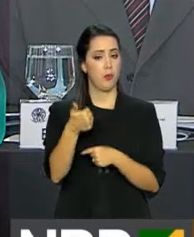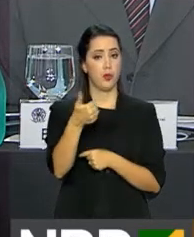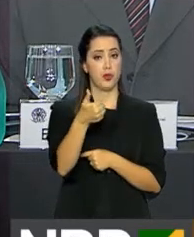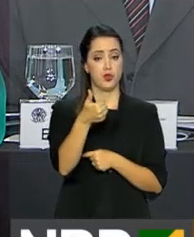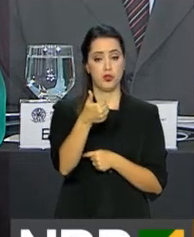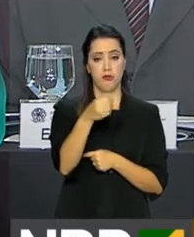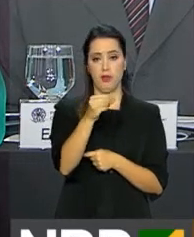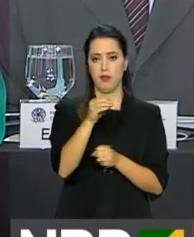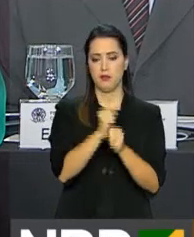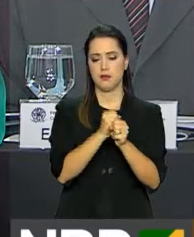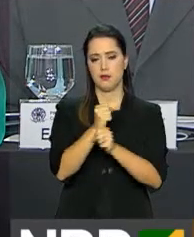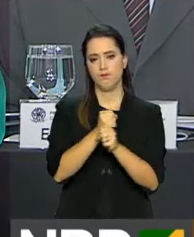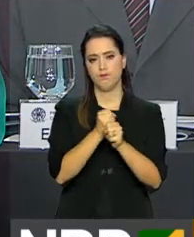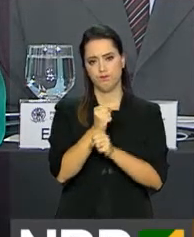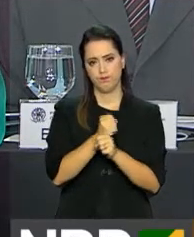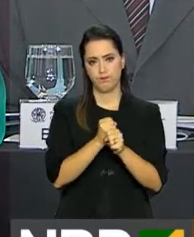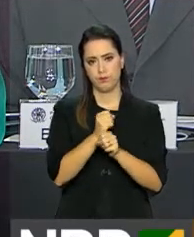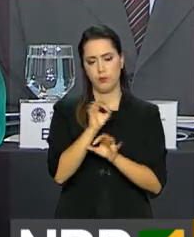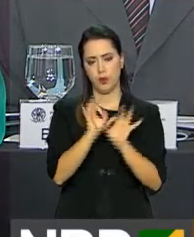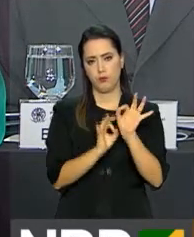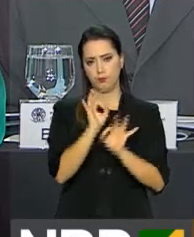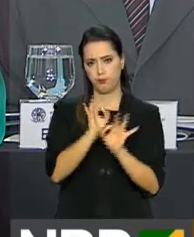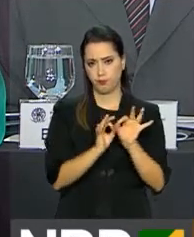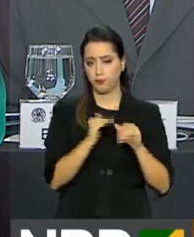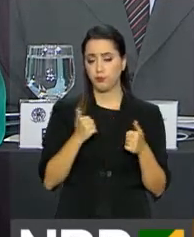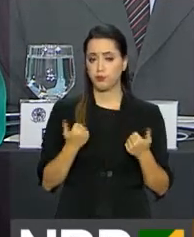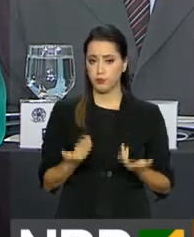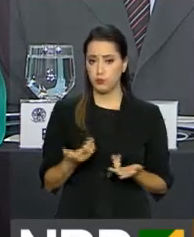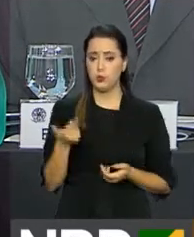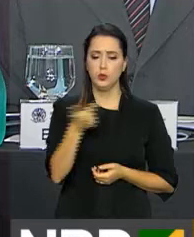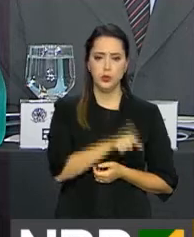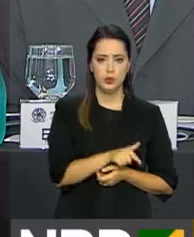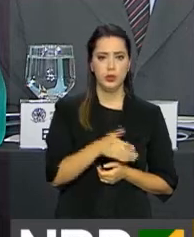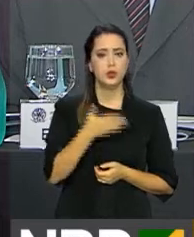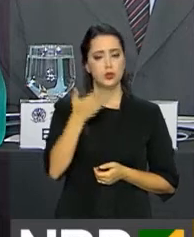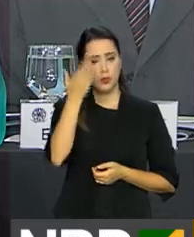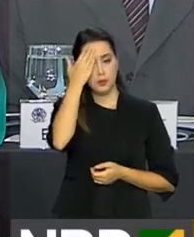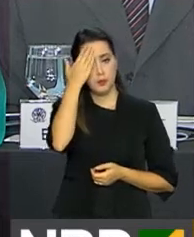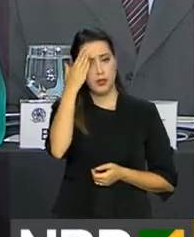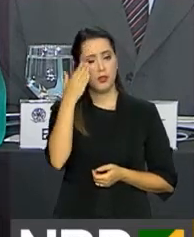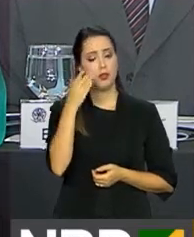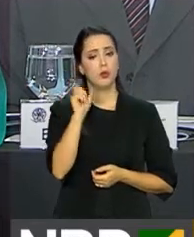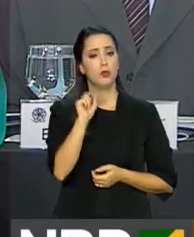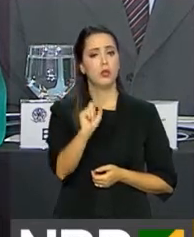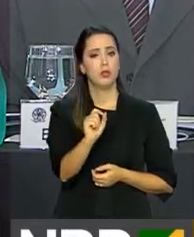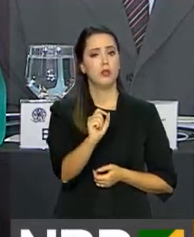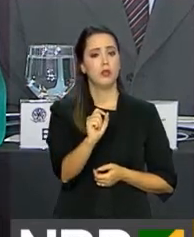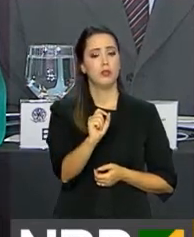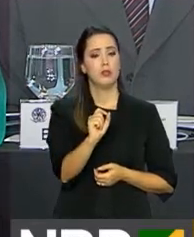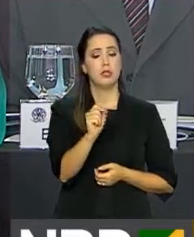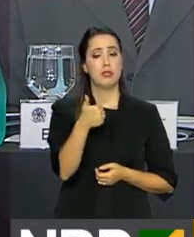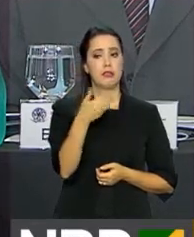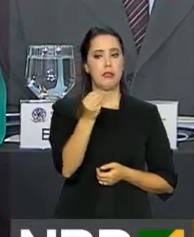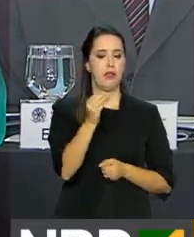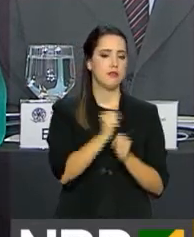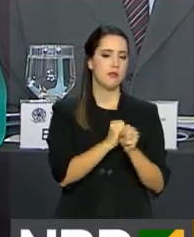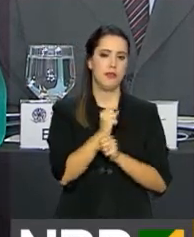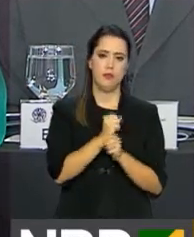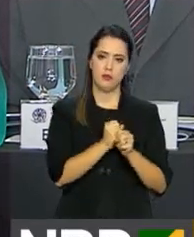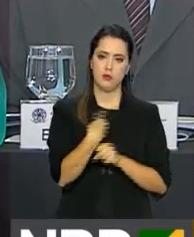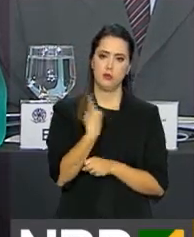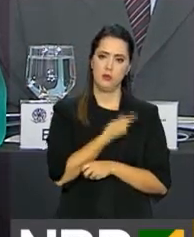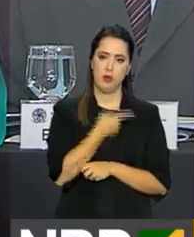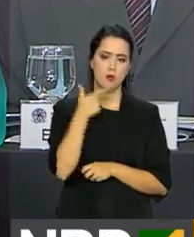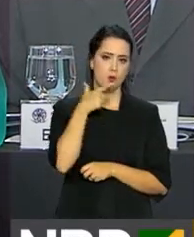dez anos da sua formulação mais uma vez baseado na ideia quem sabe de que daqui a dez anos nós